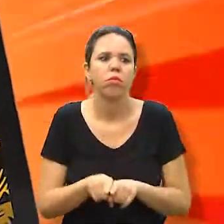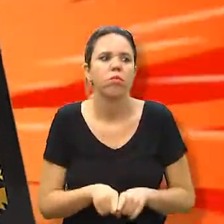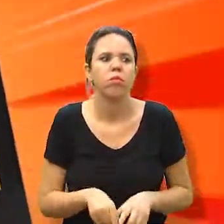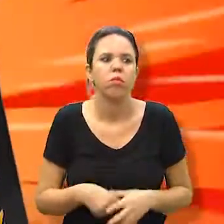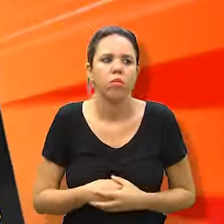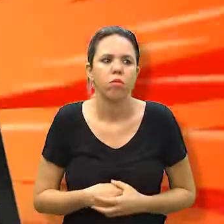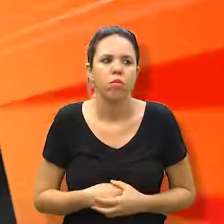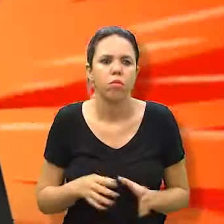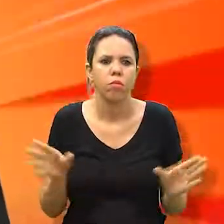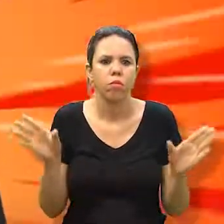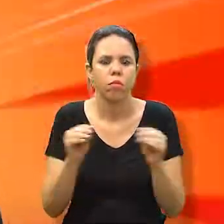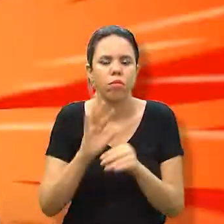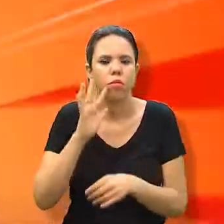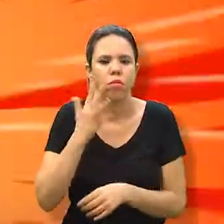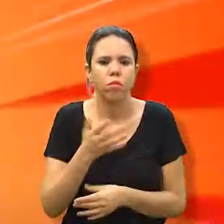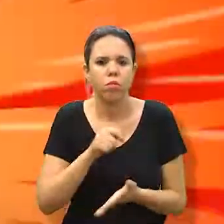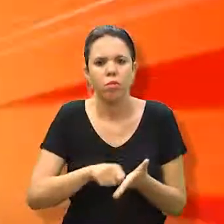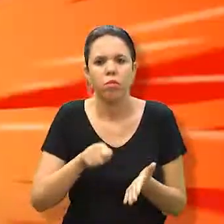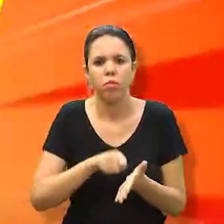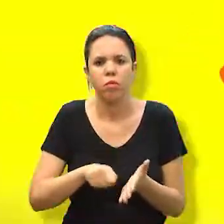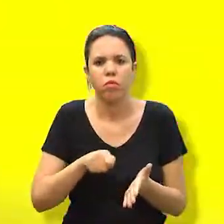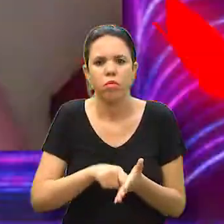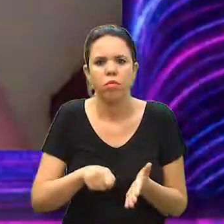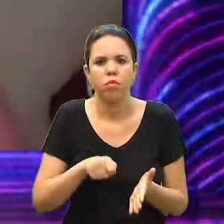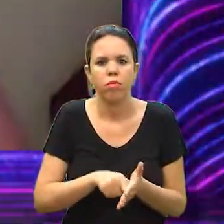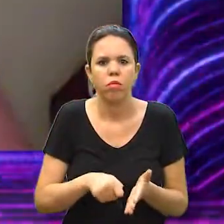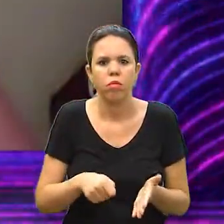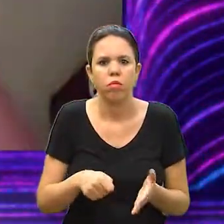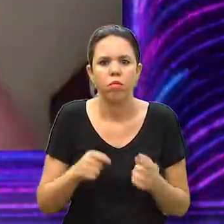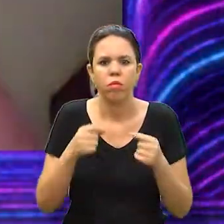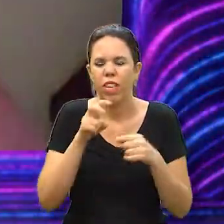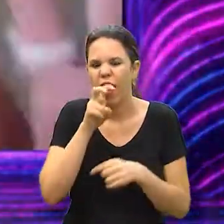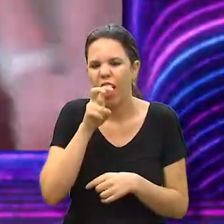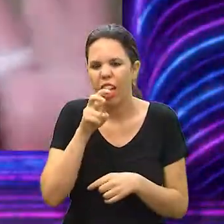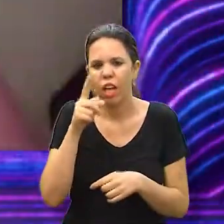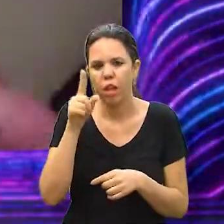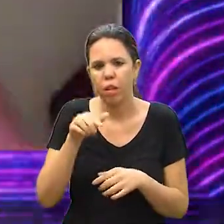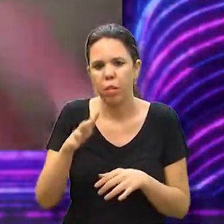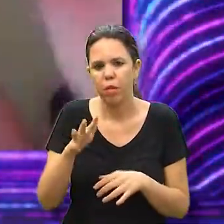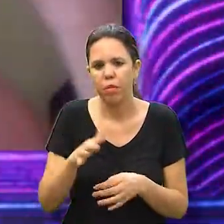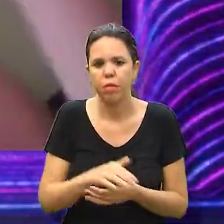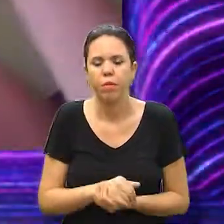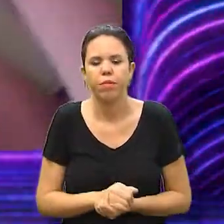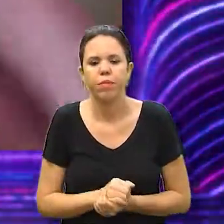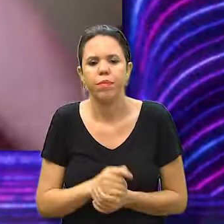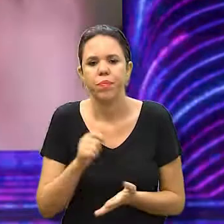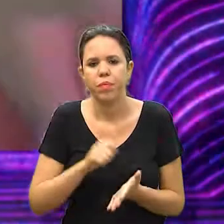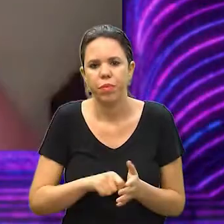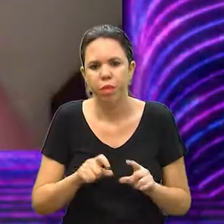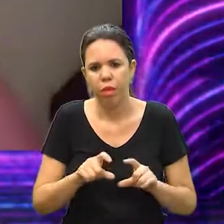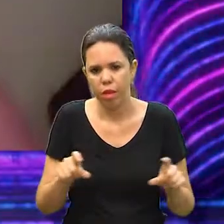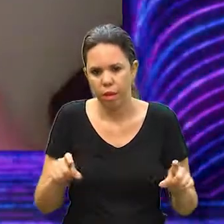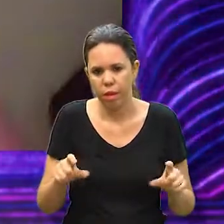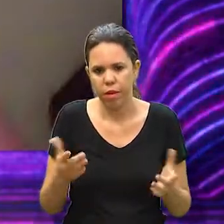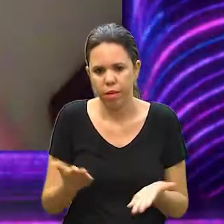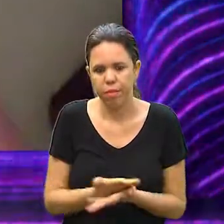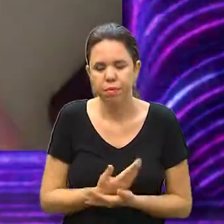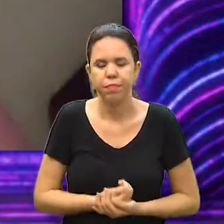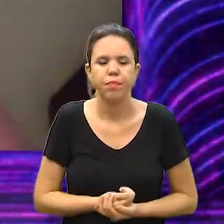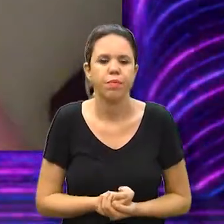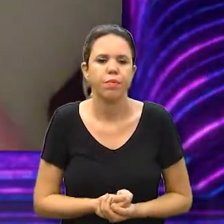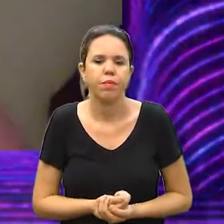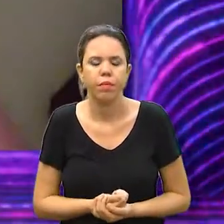essa vingança resulta na escrita do Drácula. Então, assim, essa é mais ou menos o roteirinho